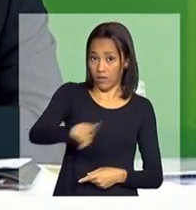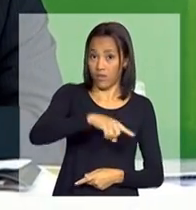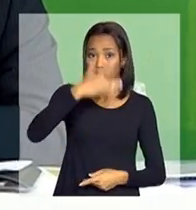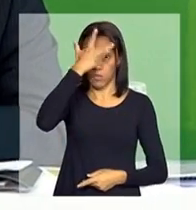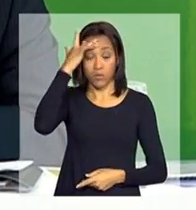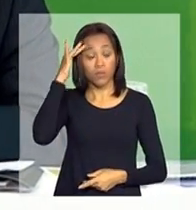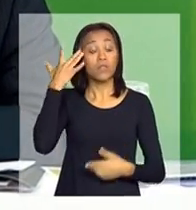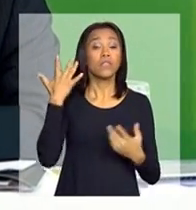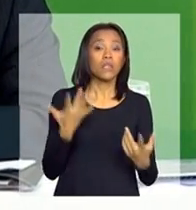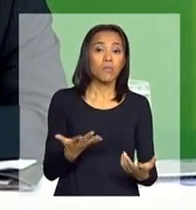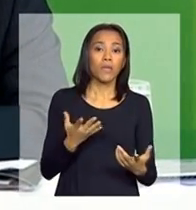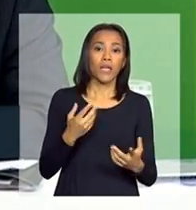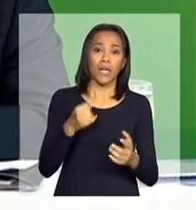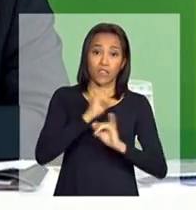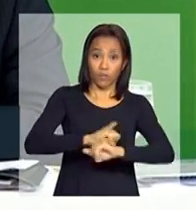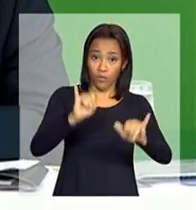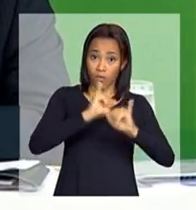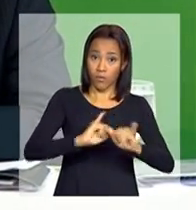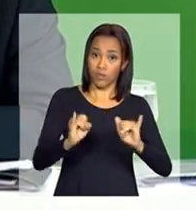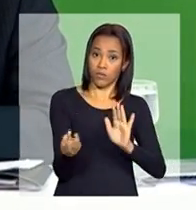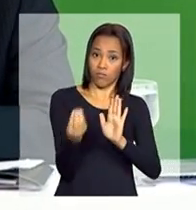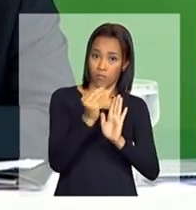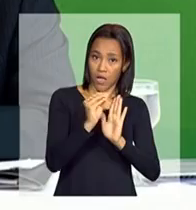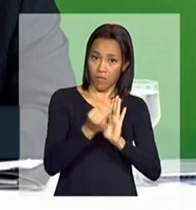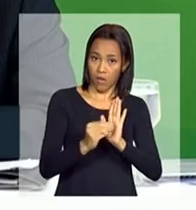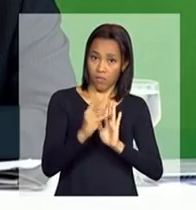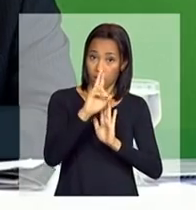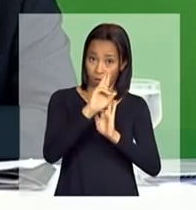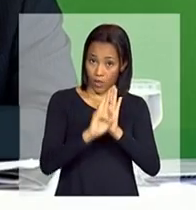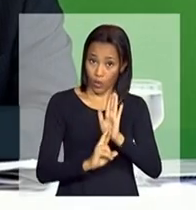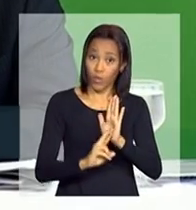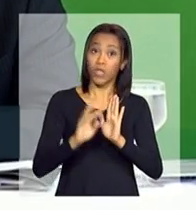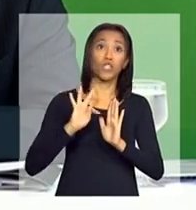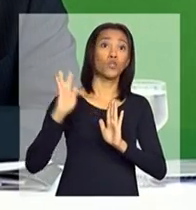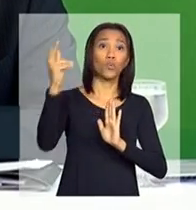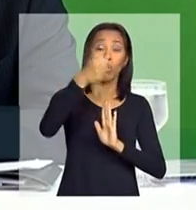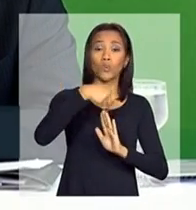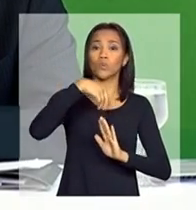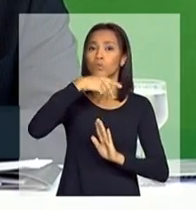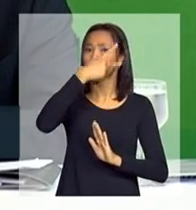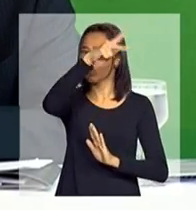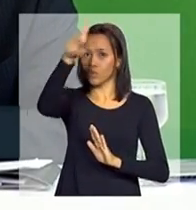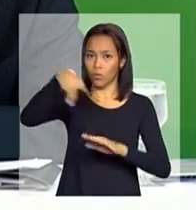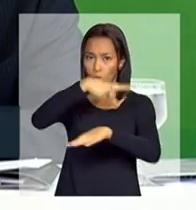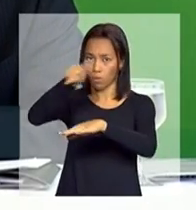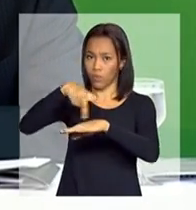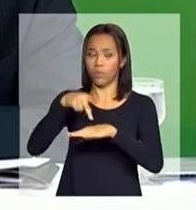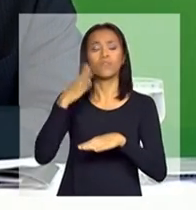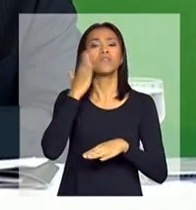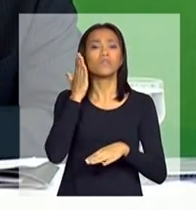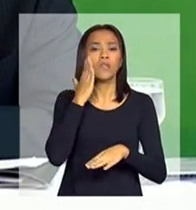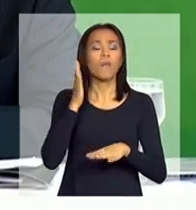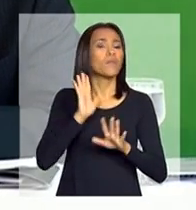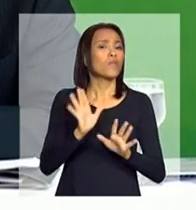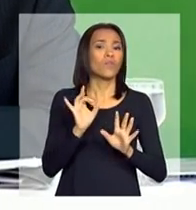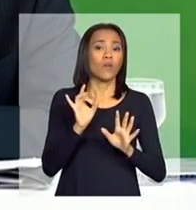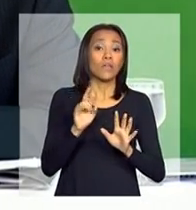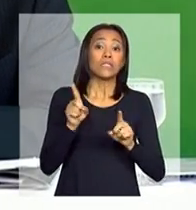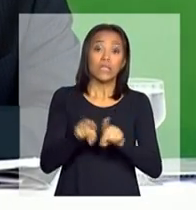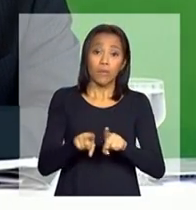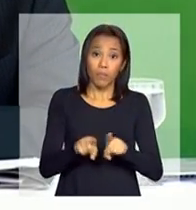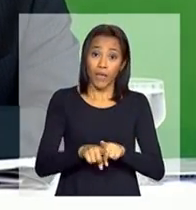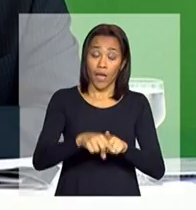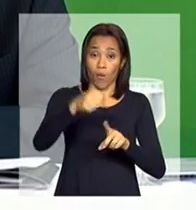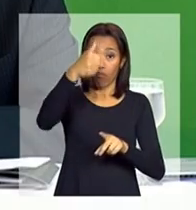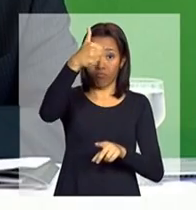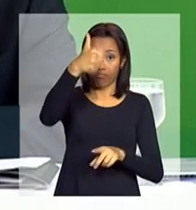objetivos internacionalmente reconhecidos confirmam isso não só relatório diz que é o 14º